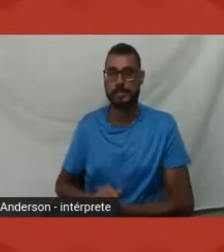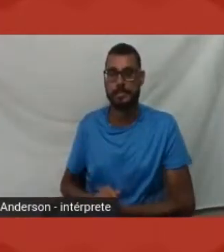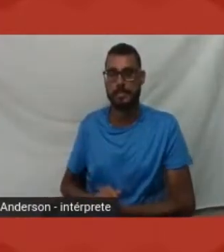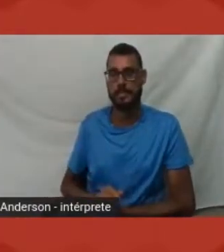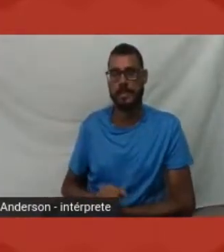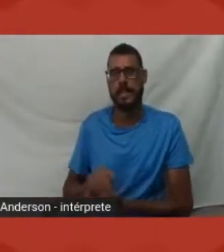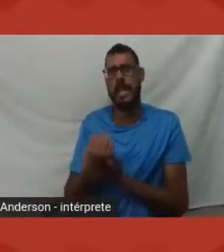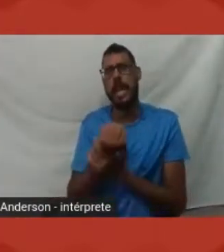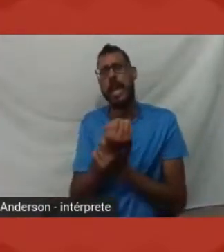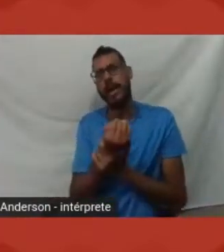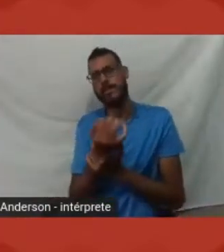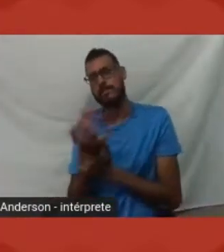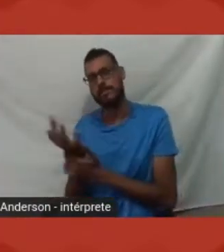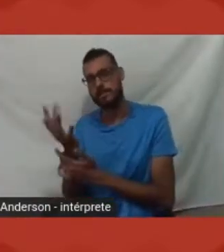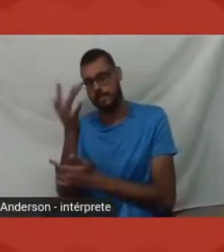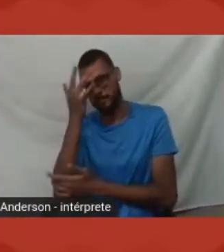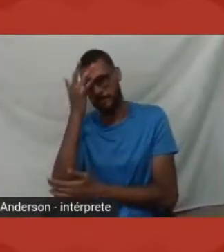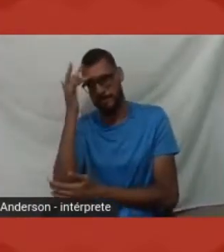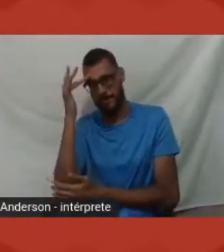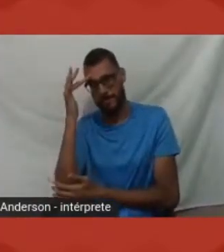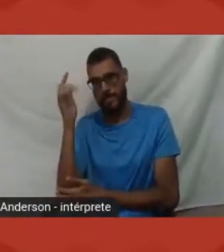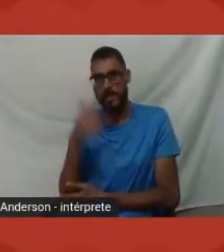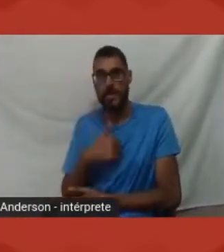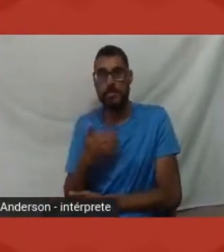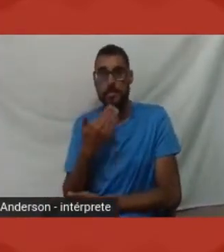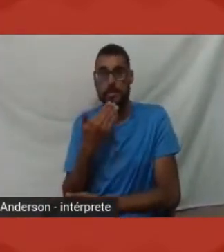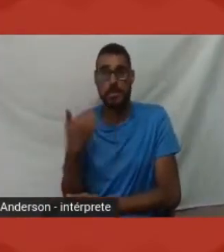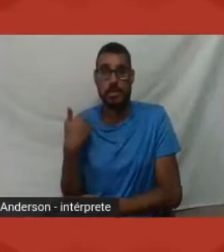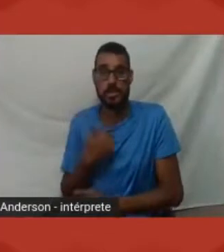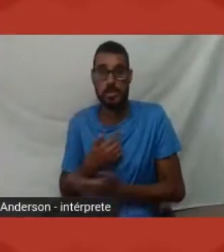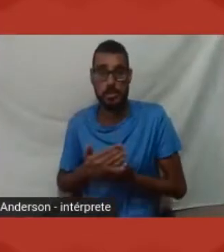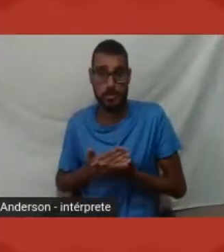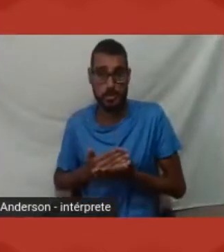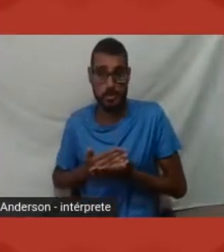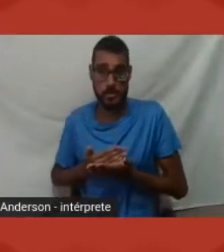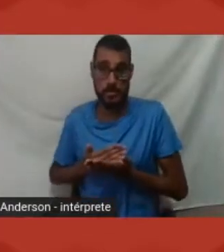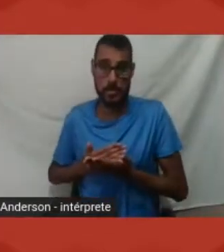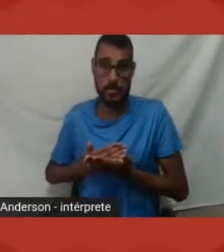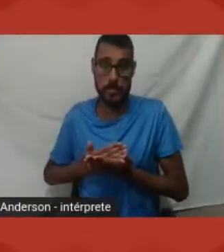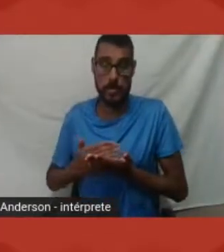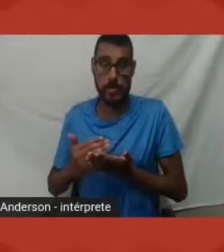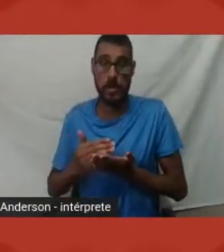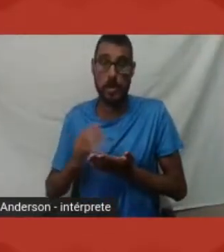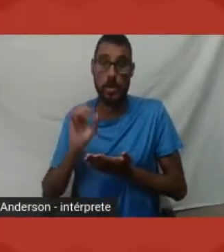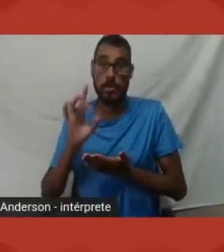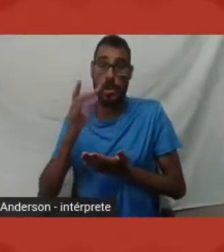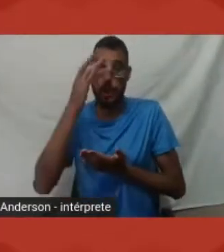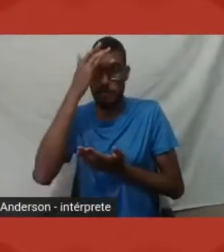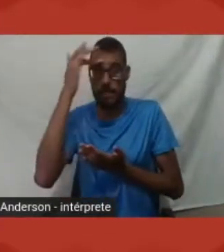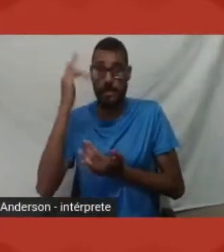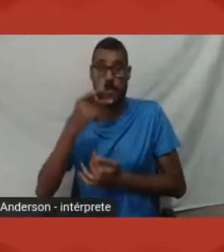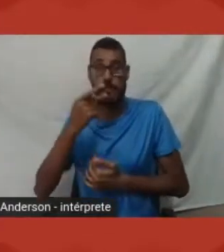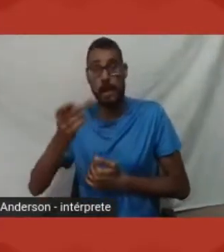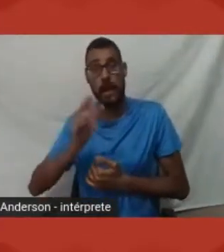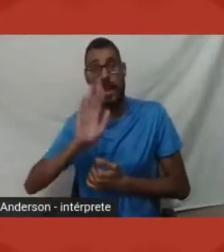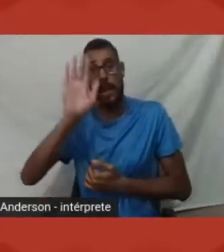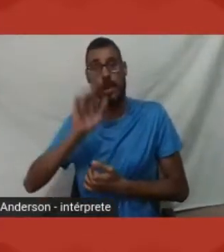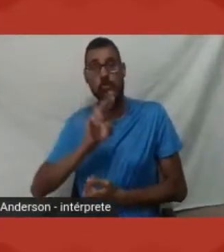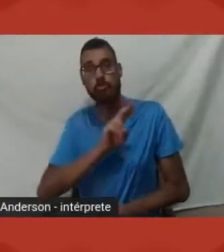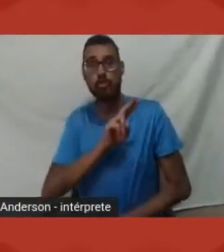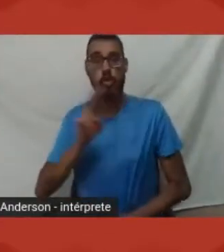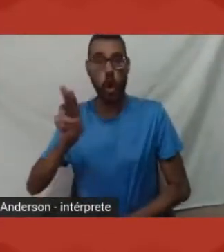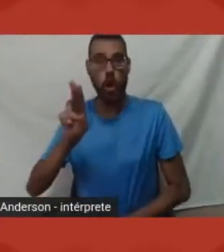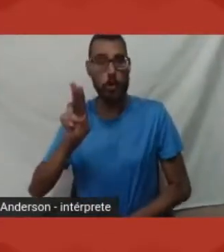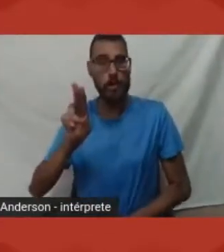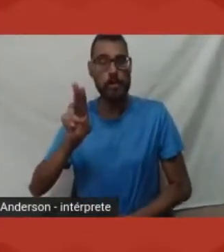algumas pessoas aqui, e eu vou pedir só para a gente começar, para as pessoas falarem o nome e se apresentarem de